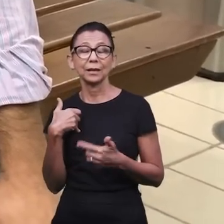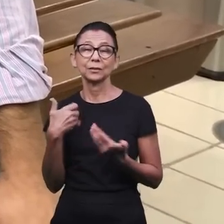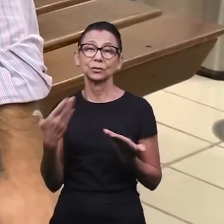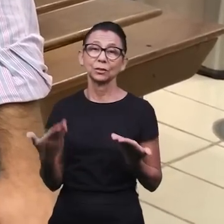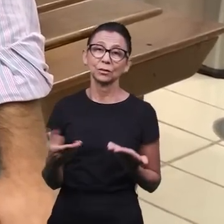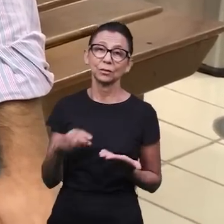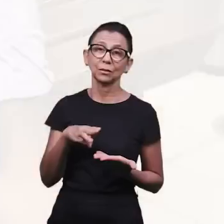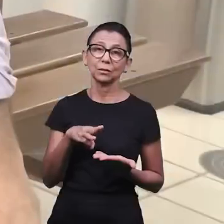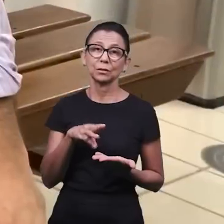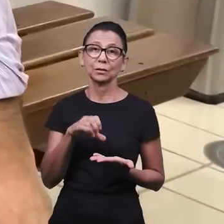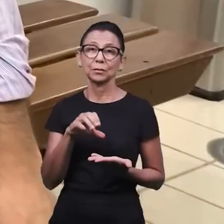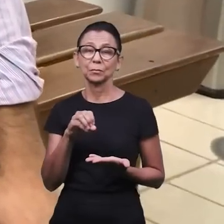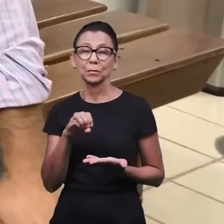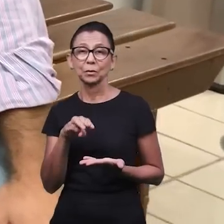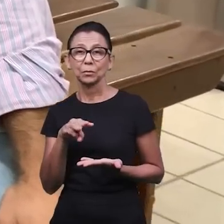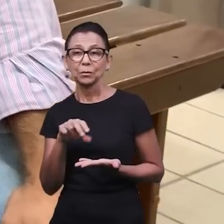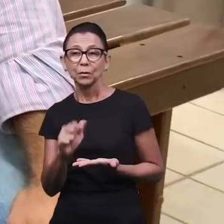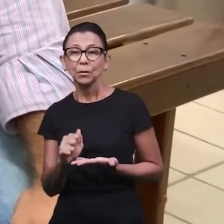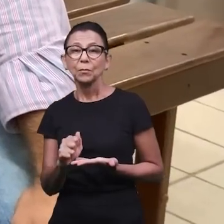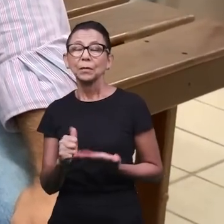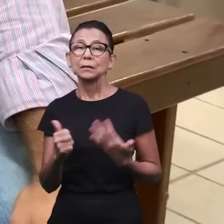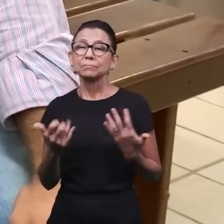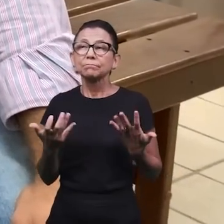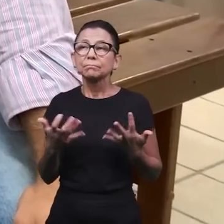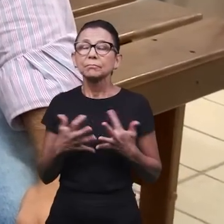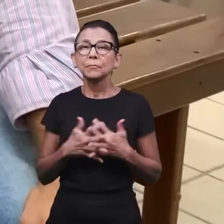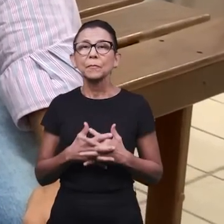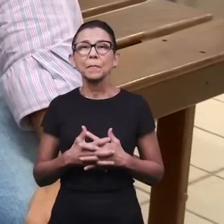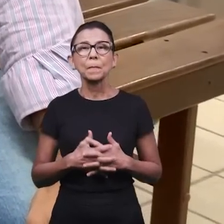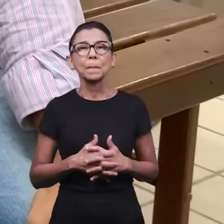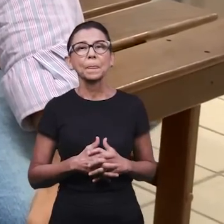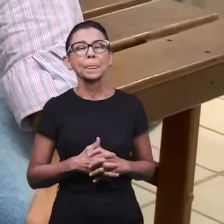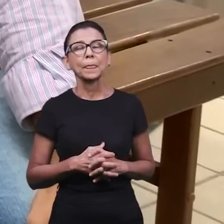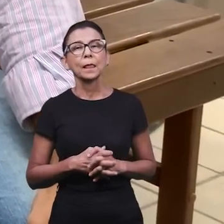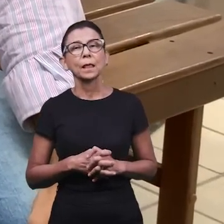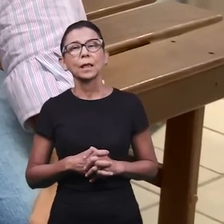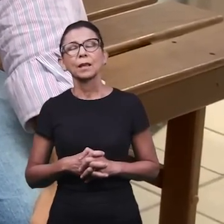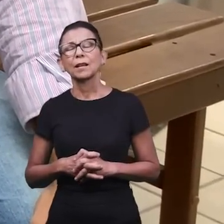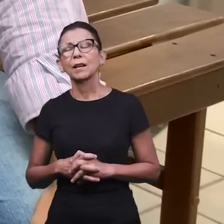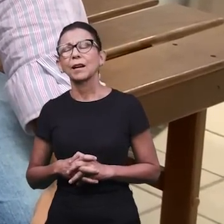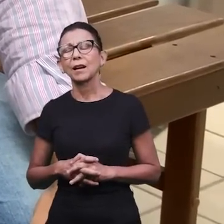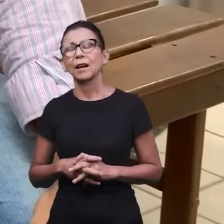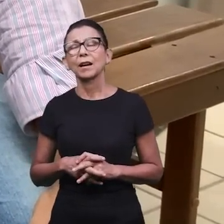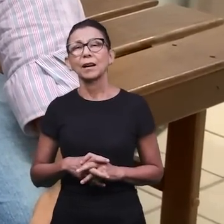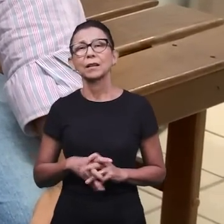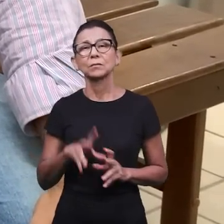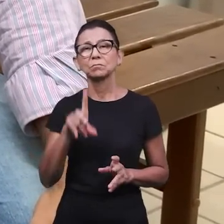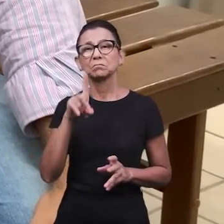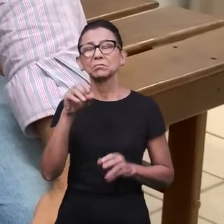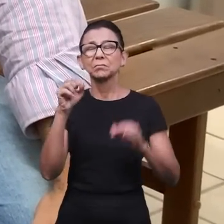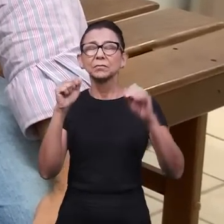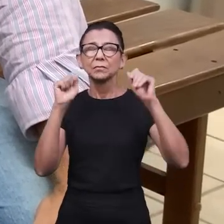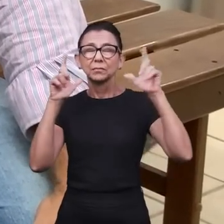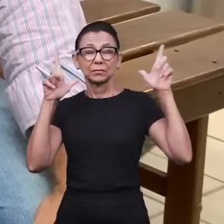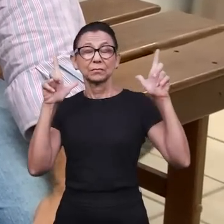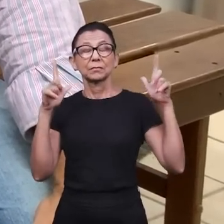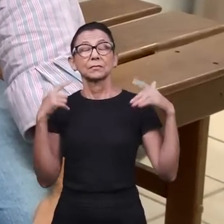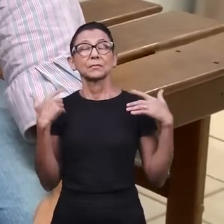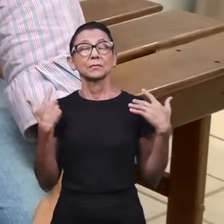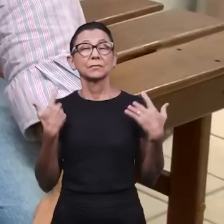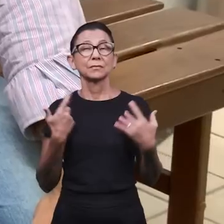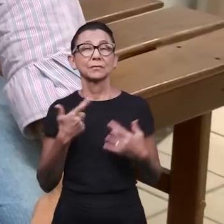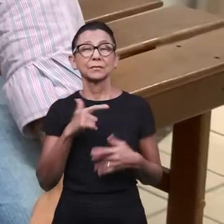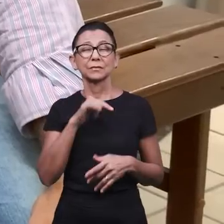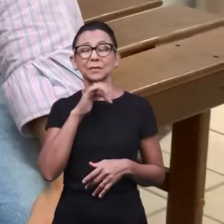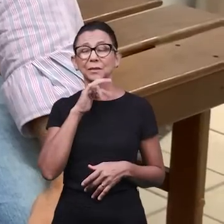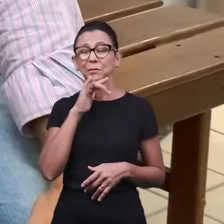e mais o hipotireoidismo. E aí me acordei muito indisposta, muito mal, e falei para o meu esposo que eu não estava me